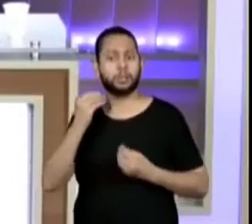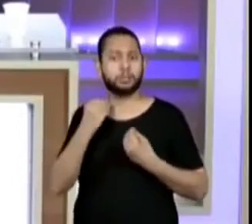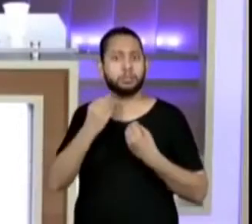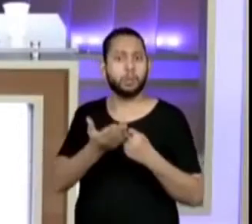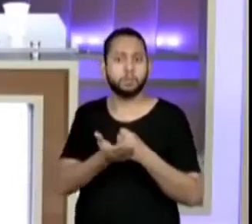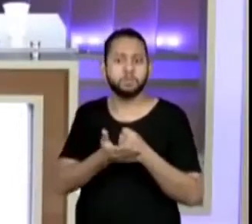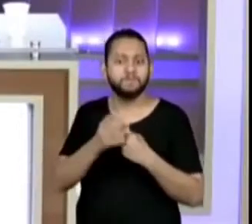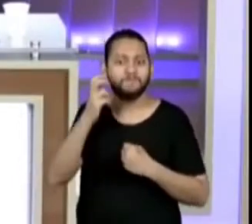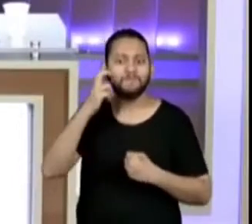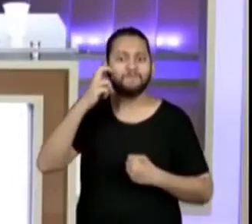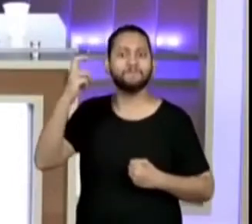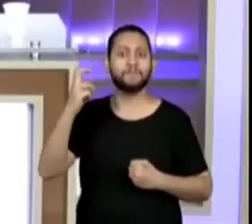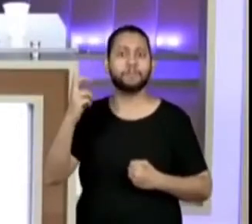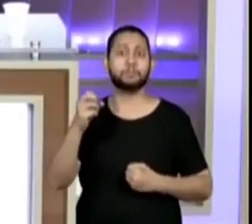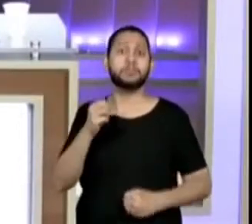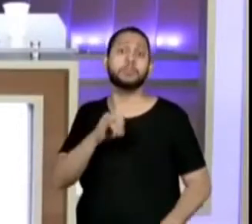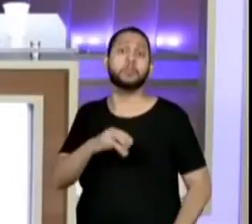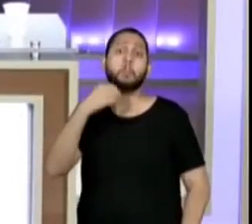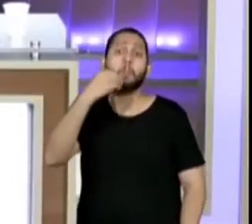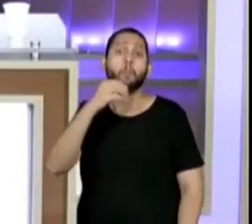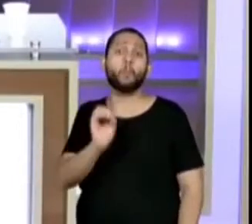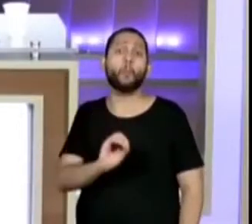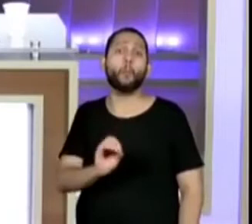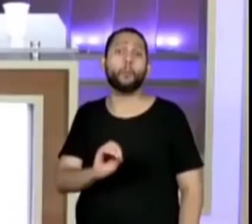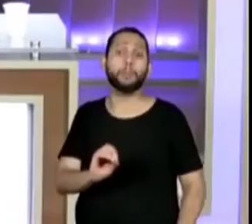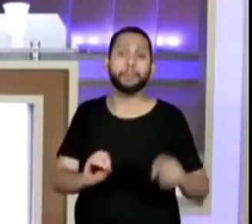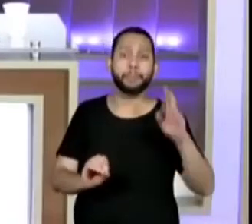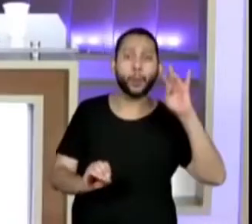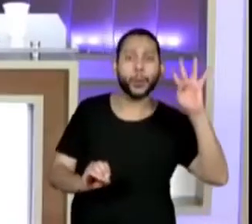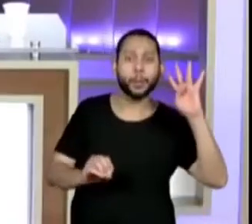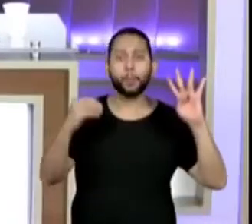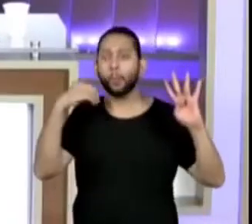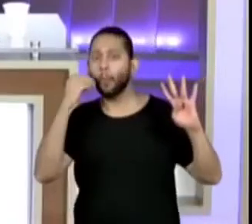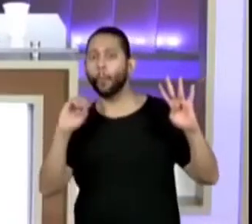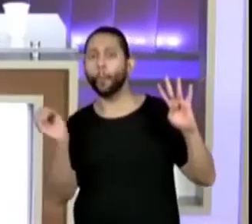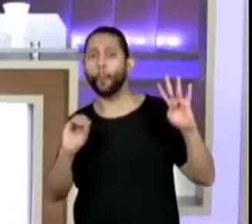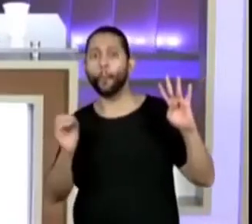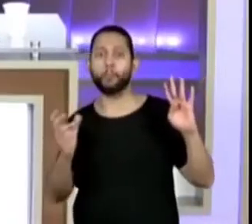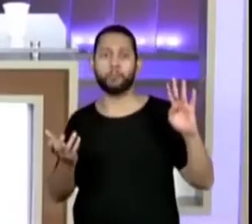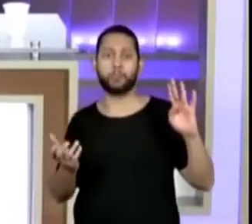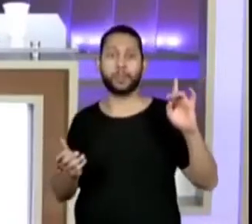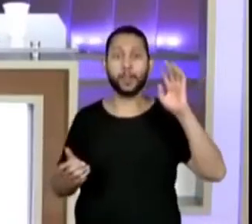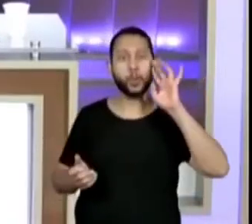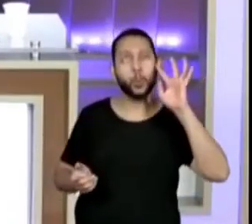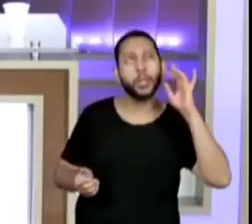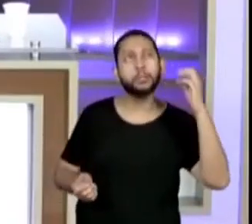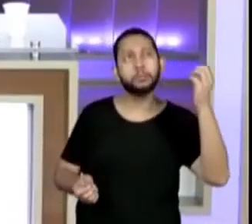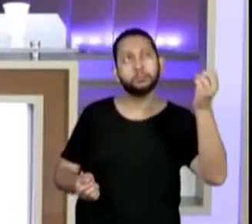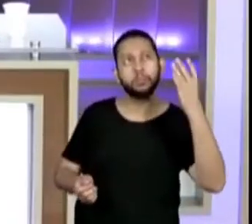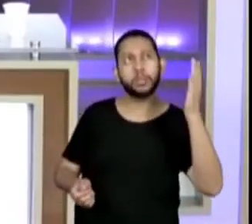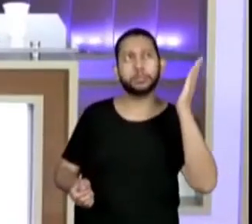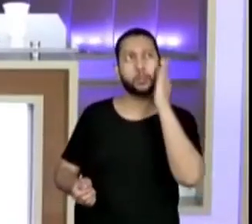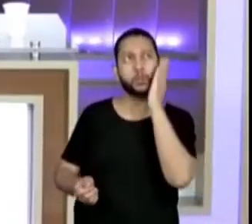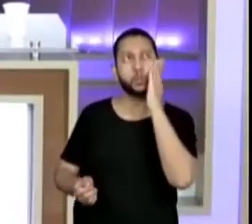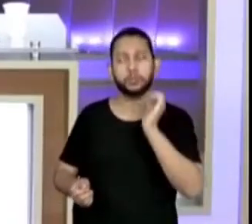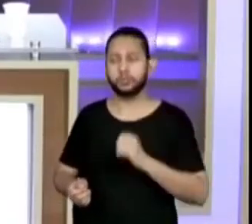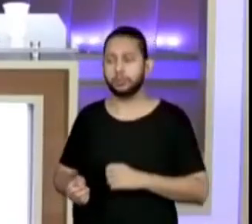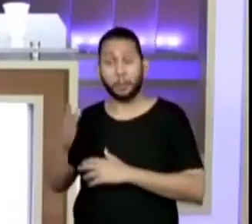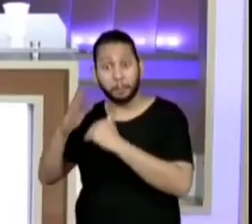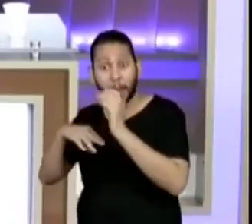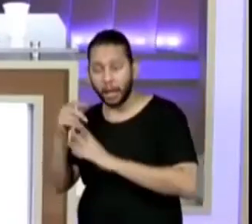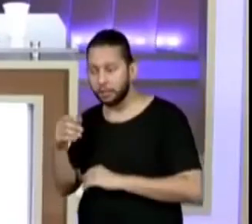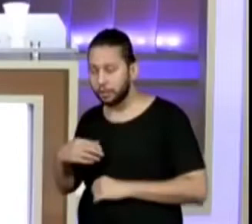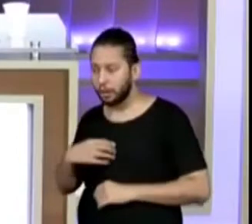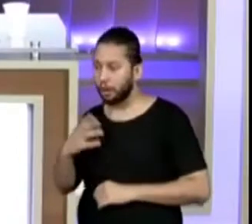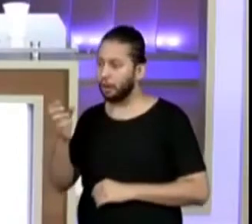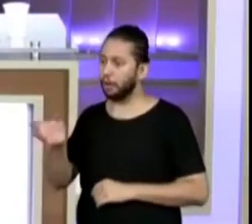Mas se você não tiver vivência, você não memoriza. Você não consegue ficar só no campo abstrato. Você tem que trazer esse